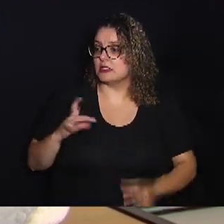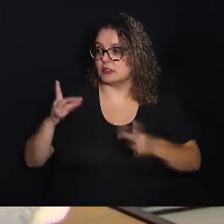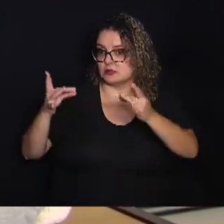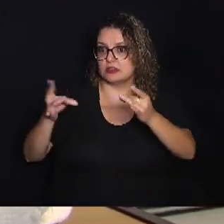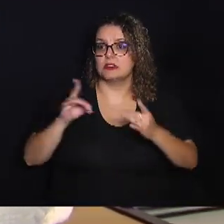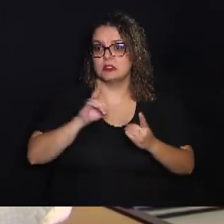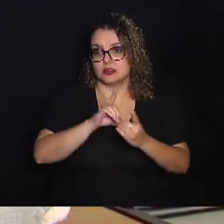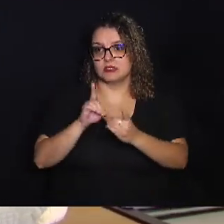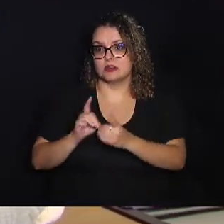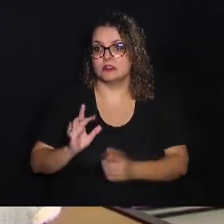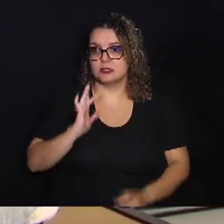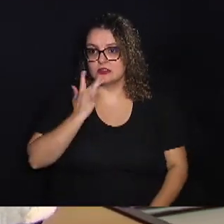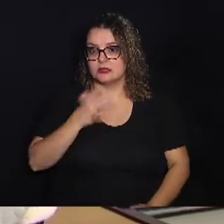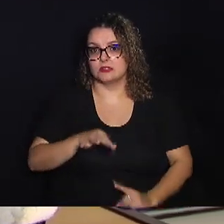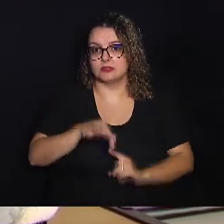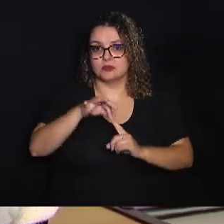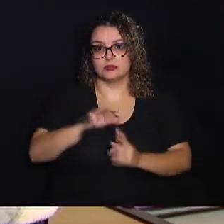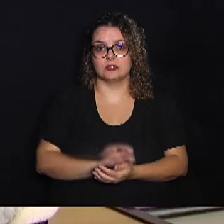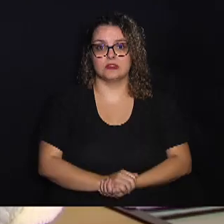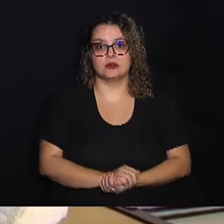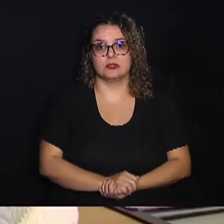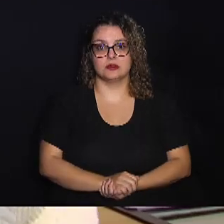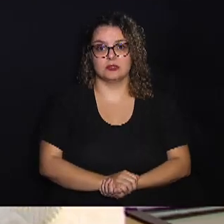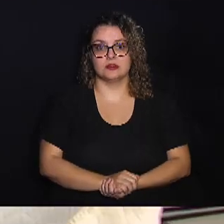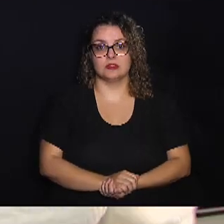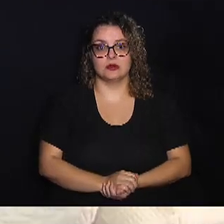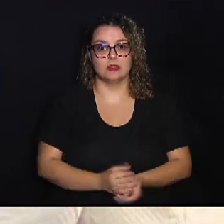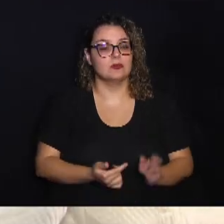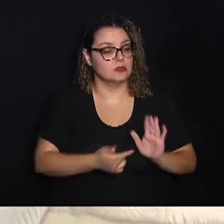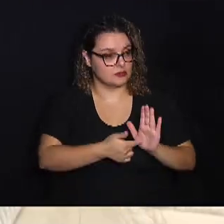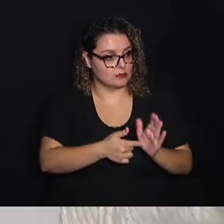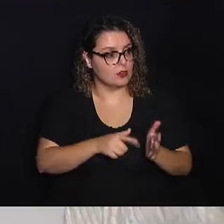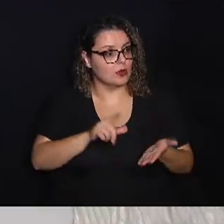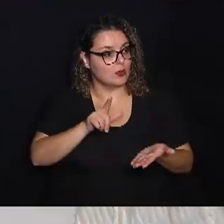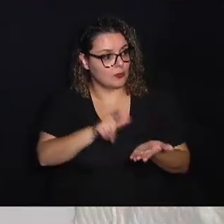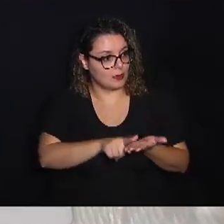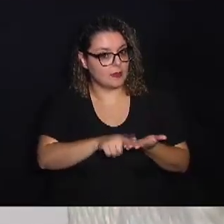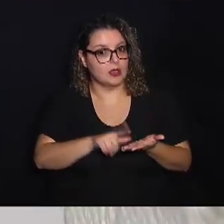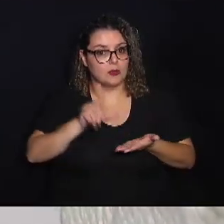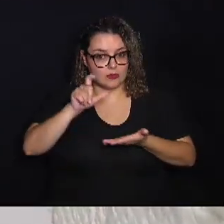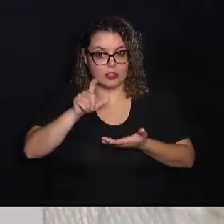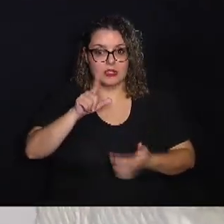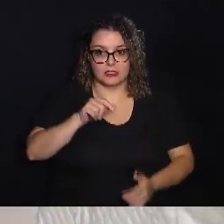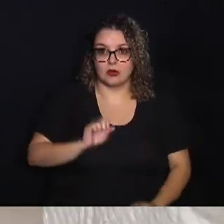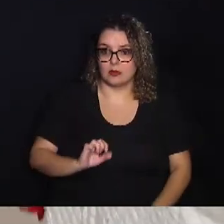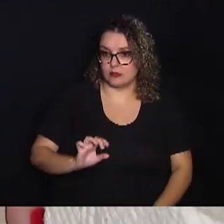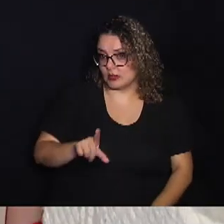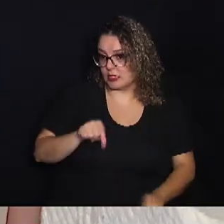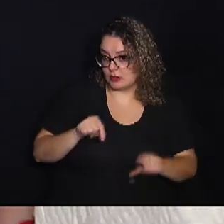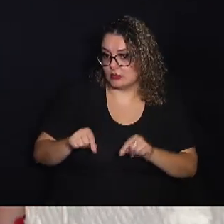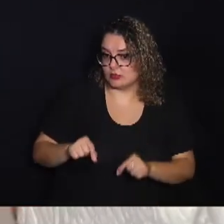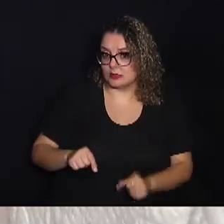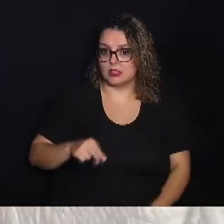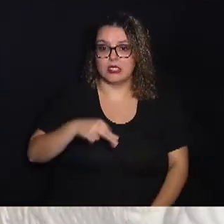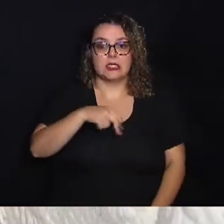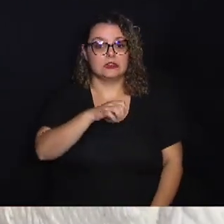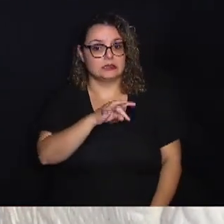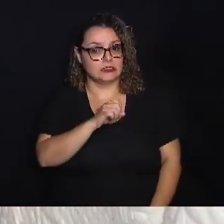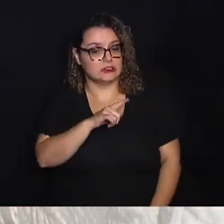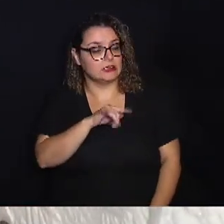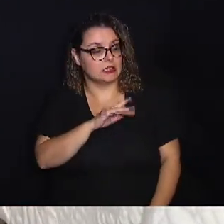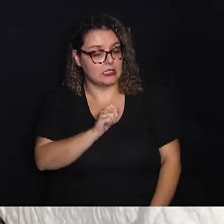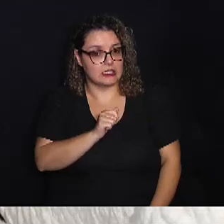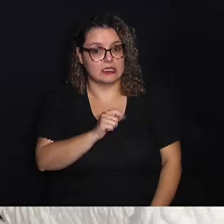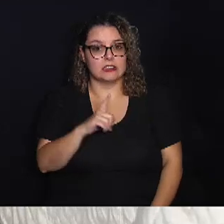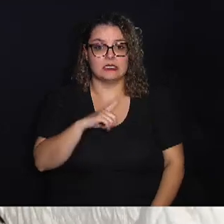atendimento prioritário também. Você mostrou o papel fotográfico, né? Que é uma alternativa. Natália, antes teria que ter